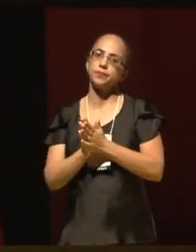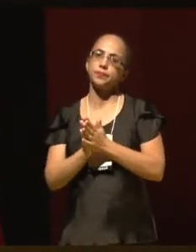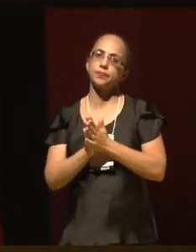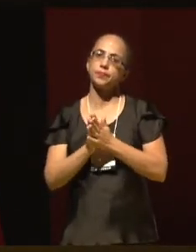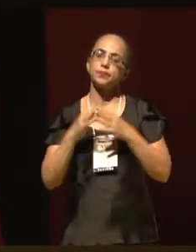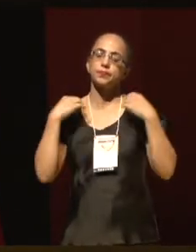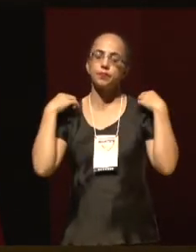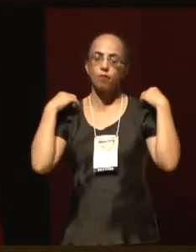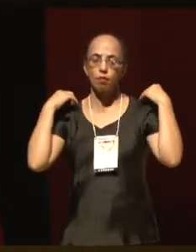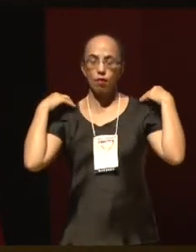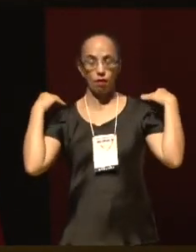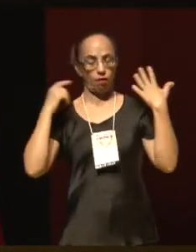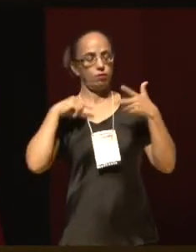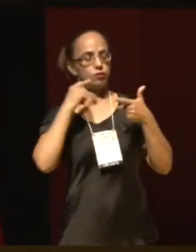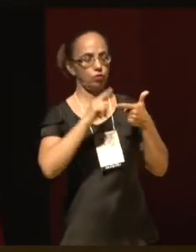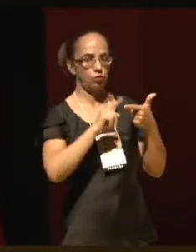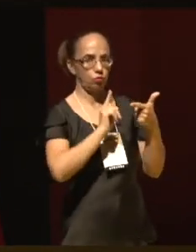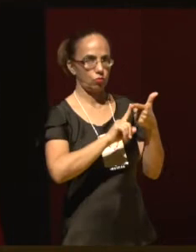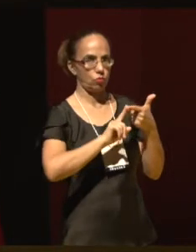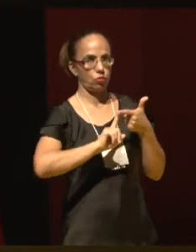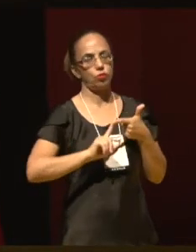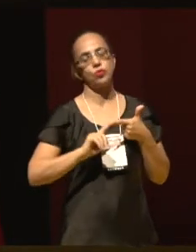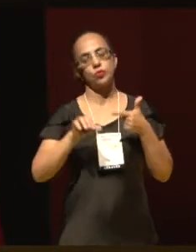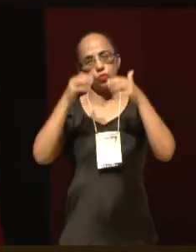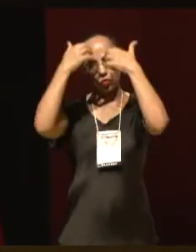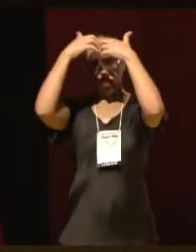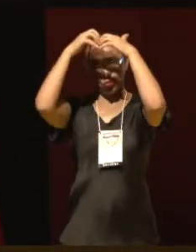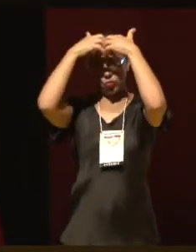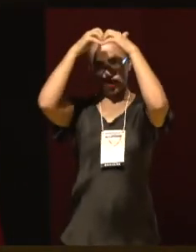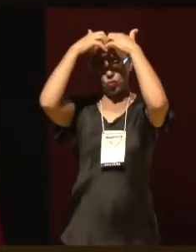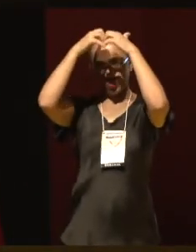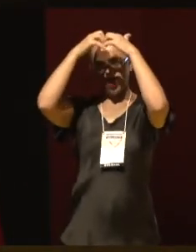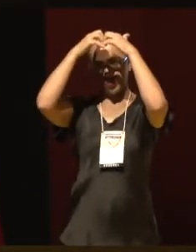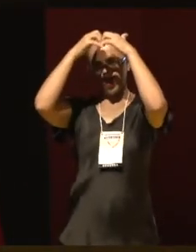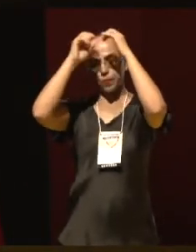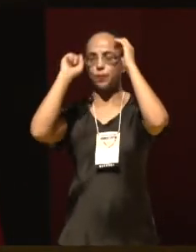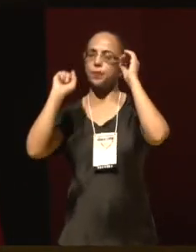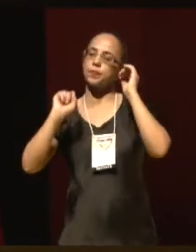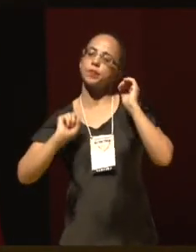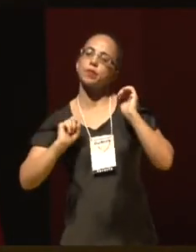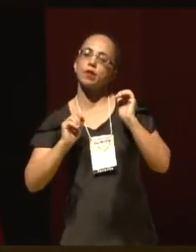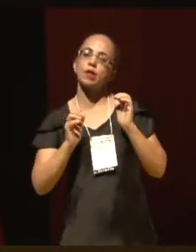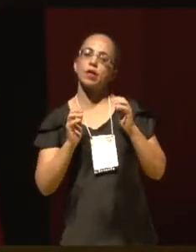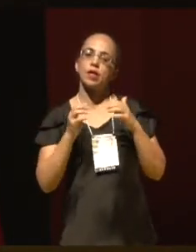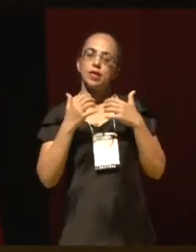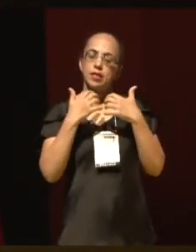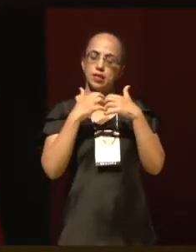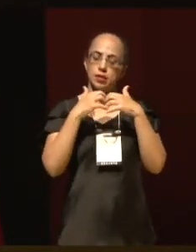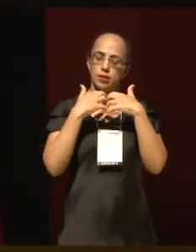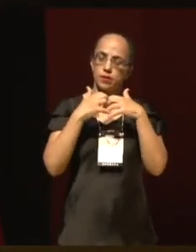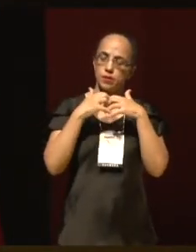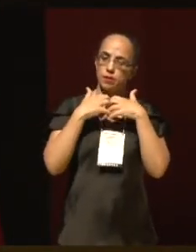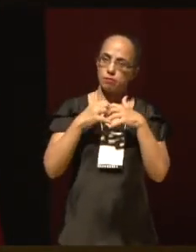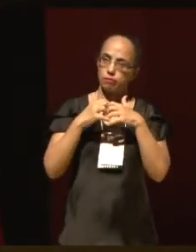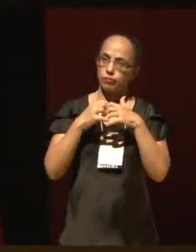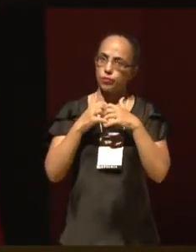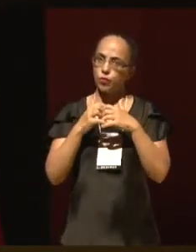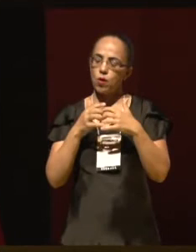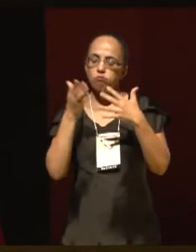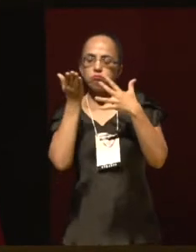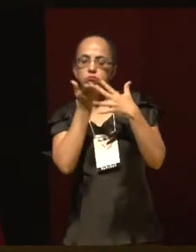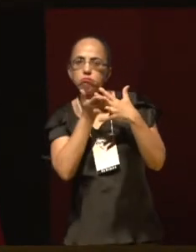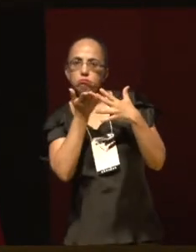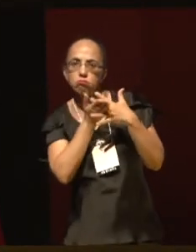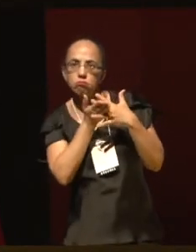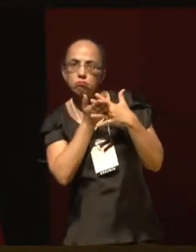Nível 2 do cérebro. Cérebro intermediário. Ou